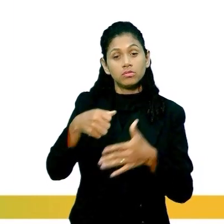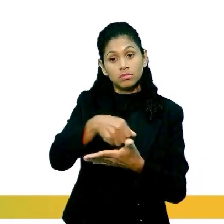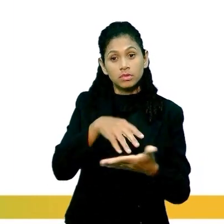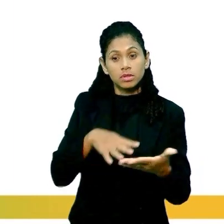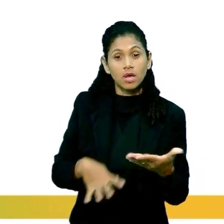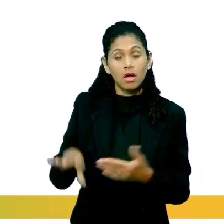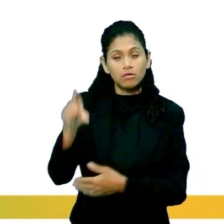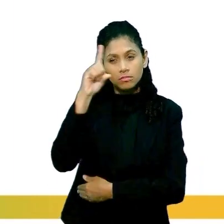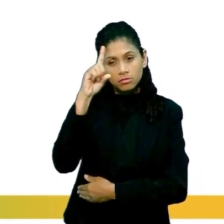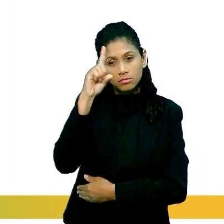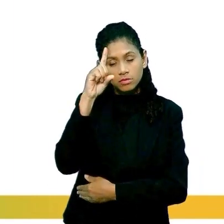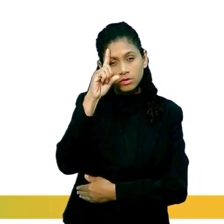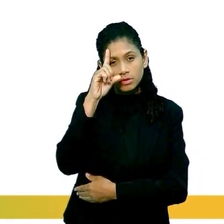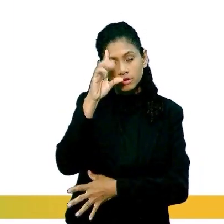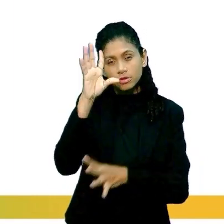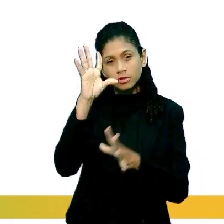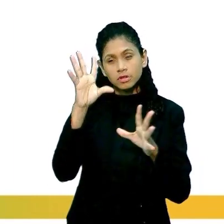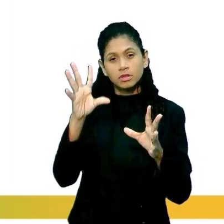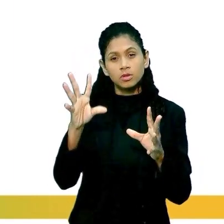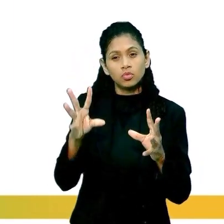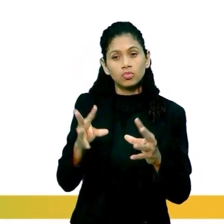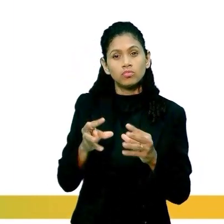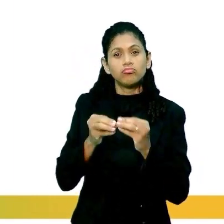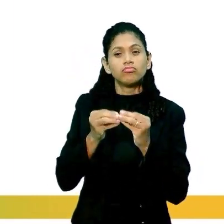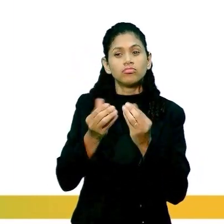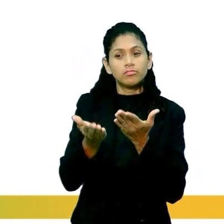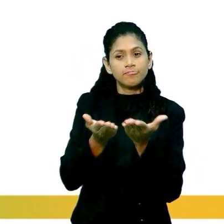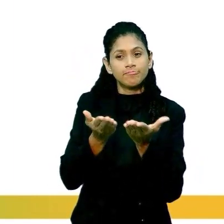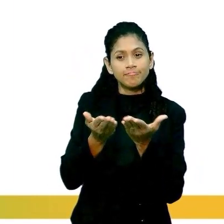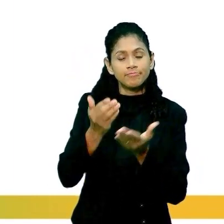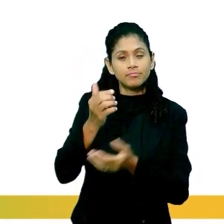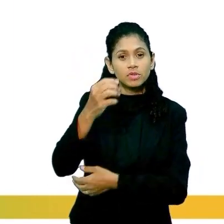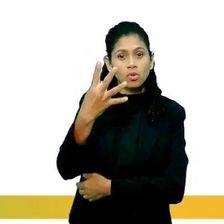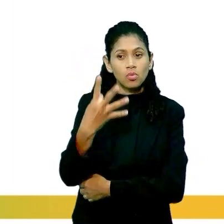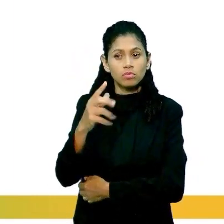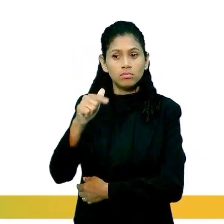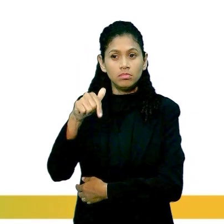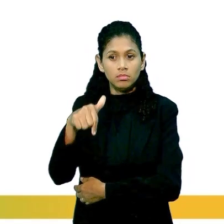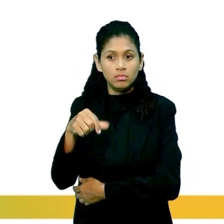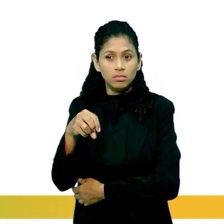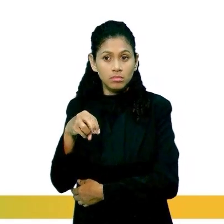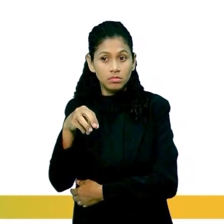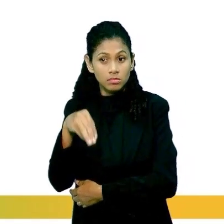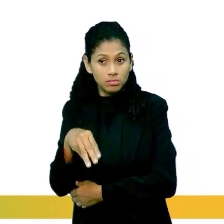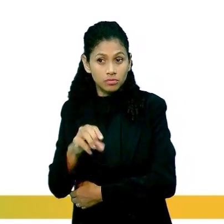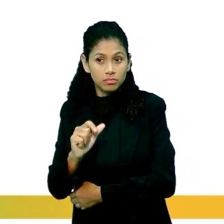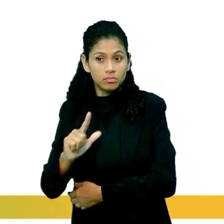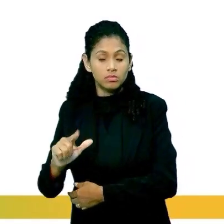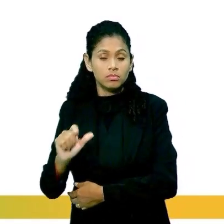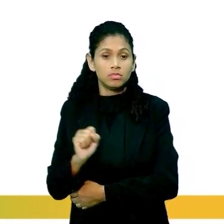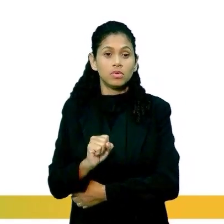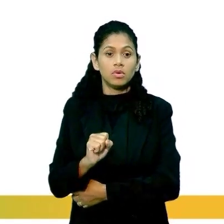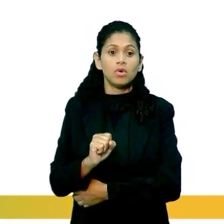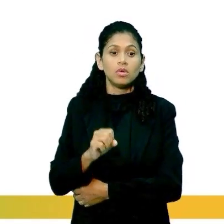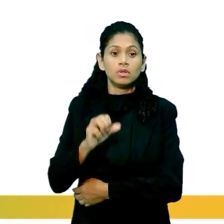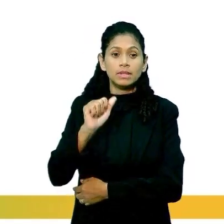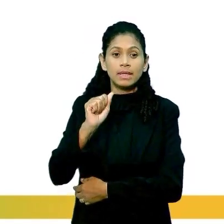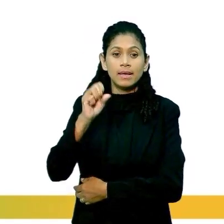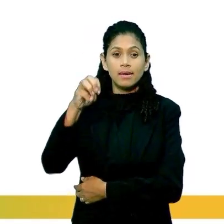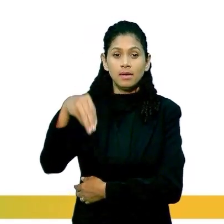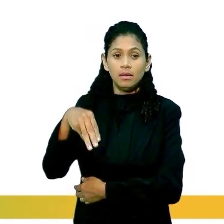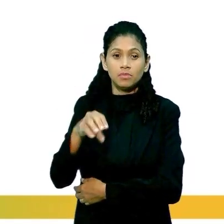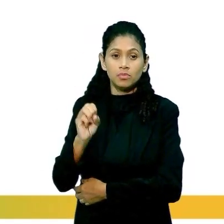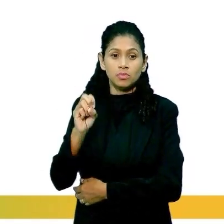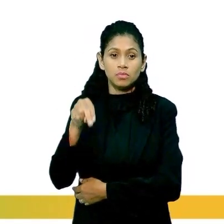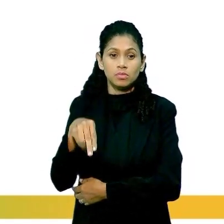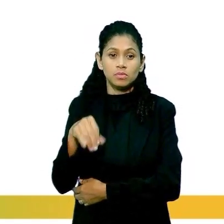4 mols de amônia. Para desenvolver sua tarefa, ela precisa calcular as quantidades de nitrogênio e hidrogênios